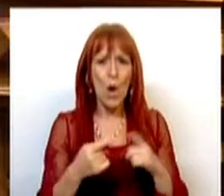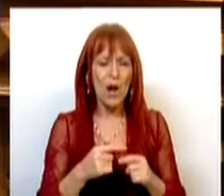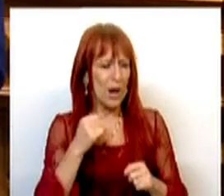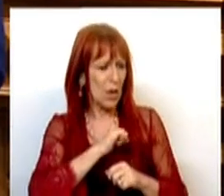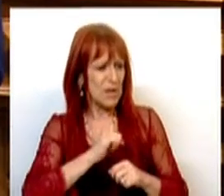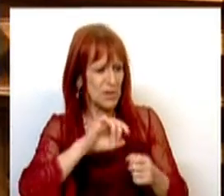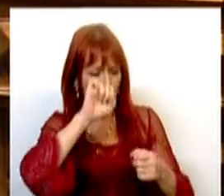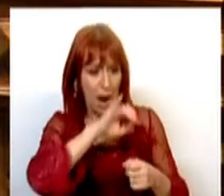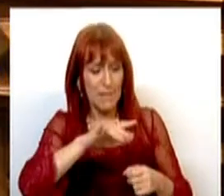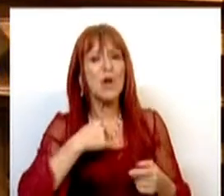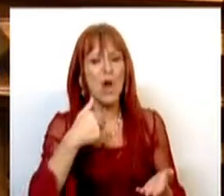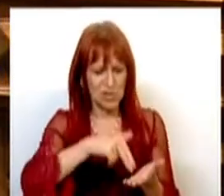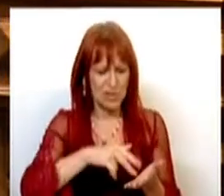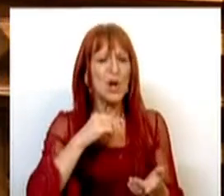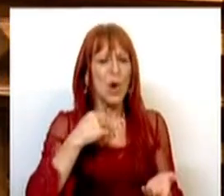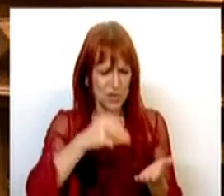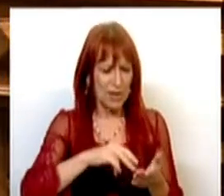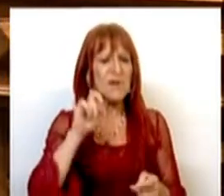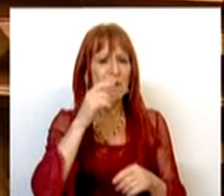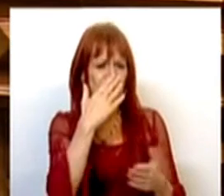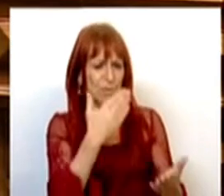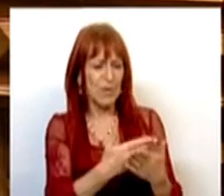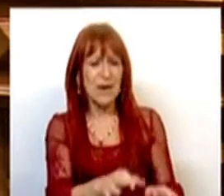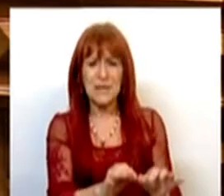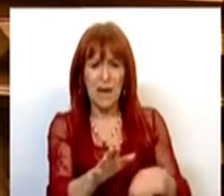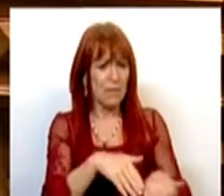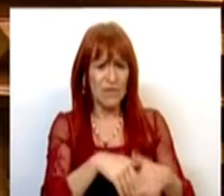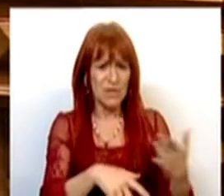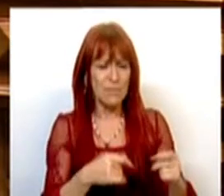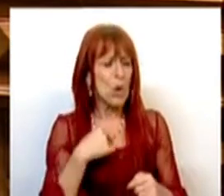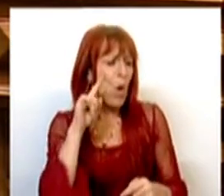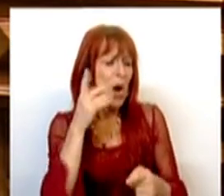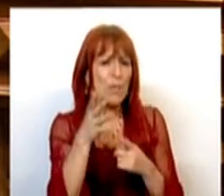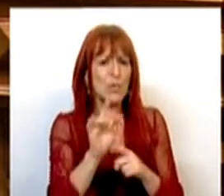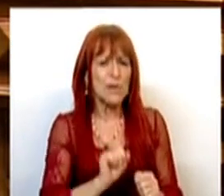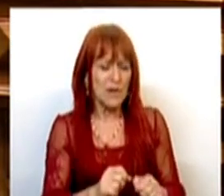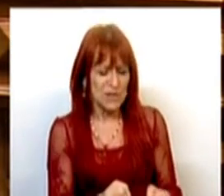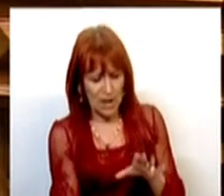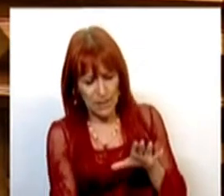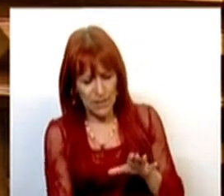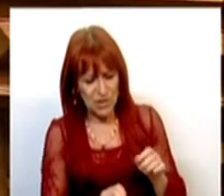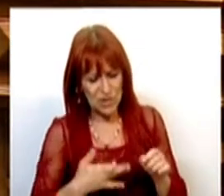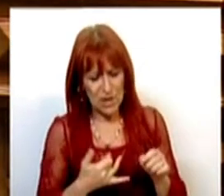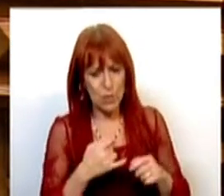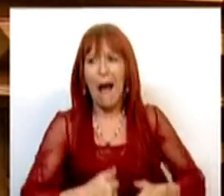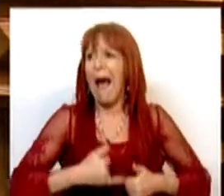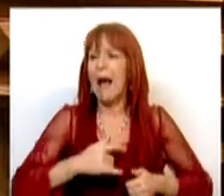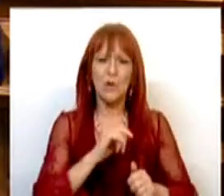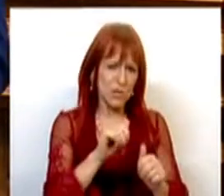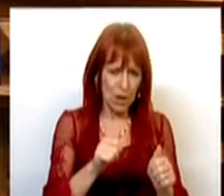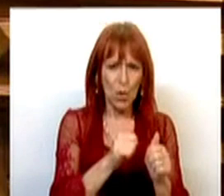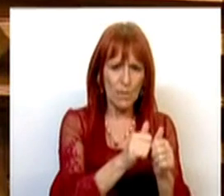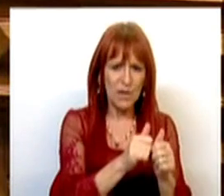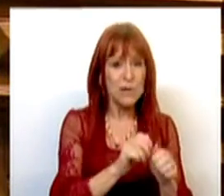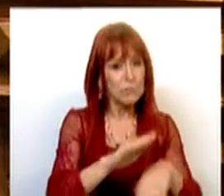atentado ambiental, nós cá estamos e cá estaremos para lhe fazer frente, como sempre tivemos. Olhe, como por exemplo nas dragagens do Sado, onde todos criaram um alarme e nós acompanhámos,